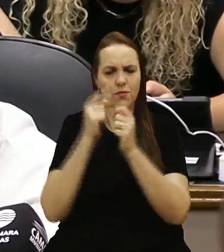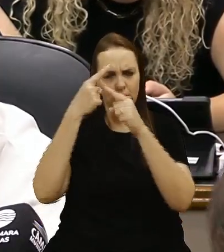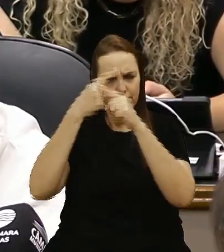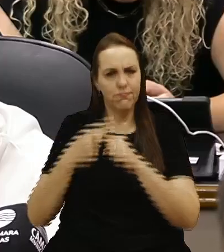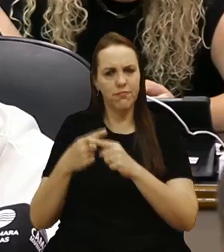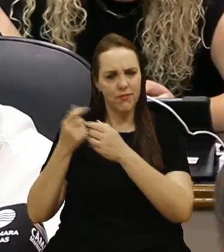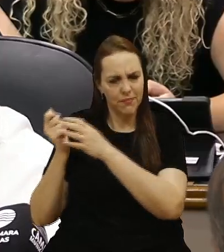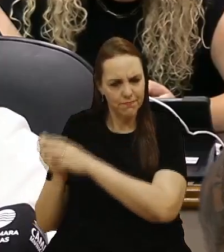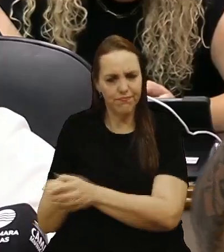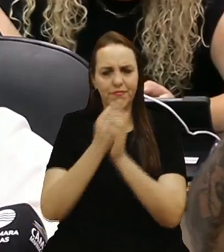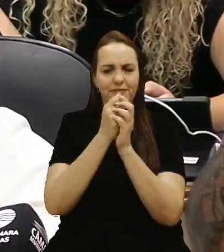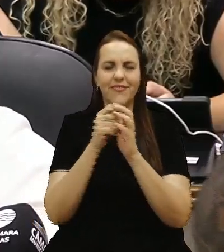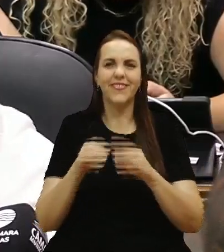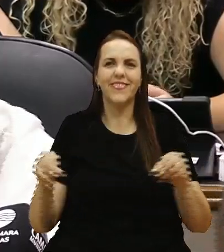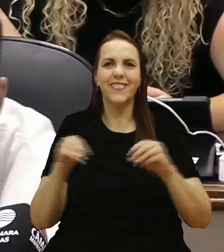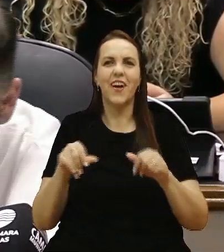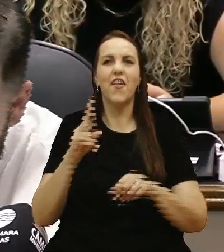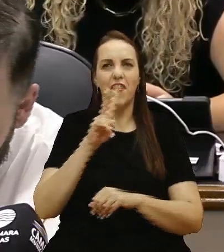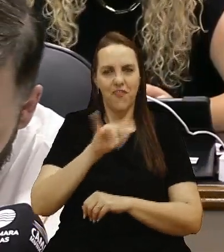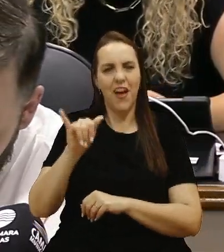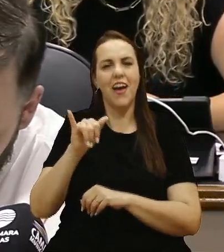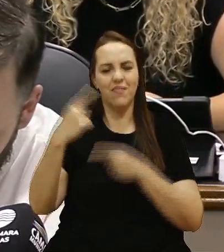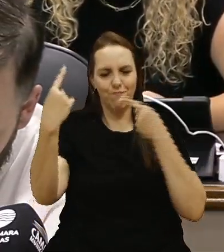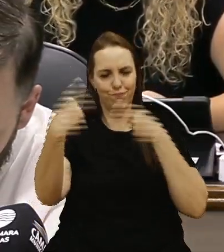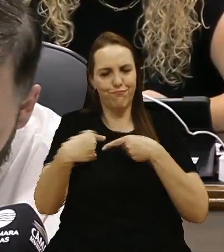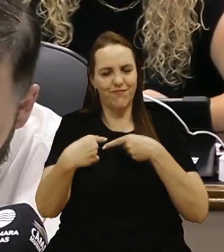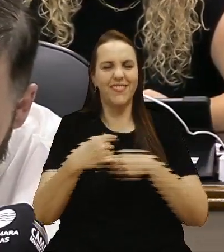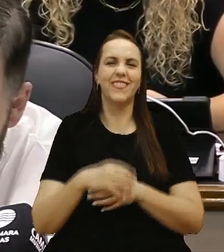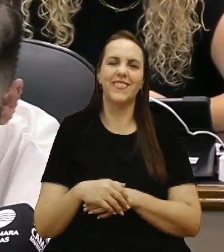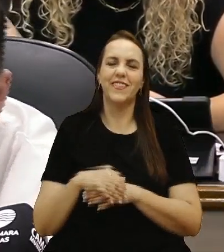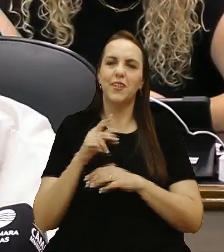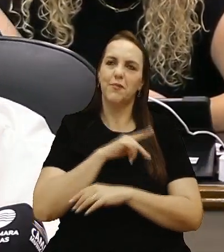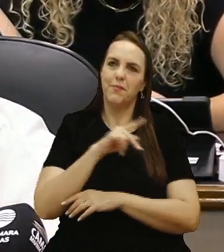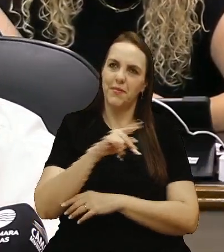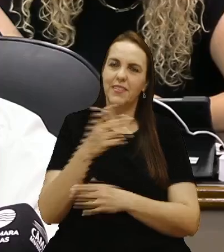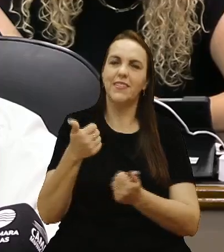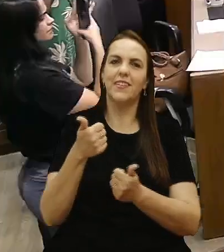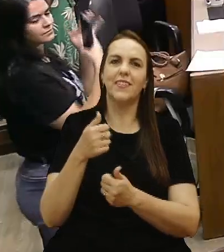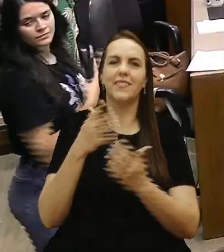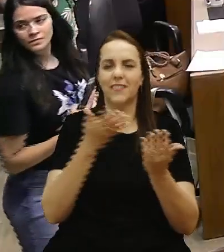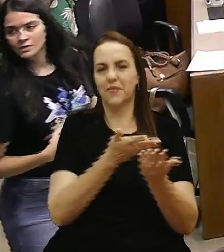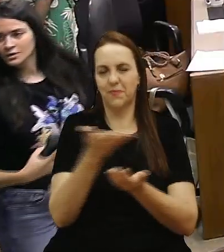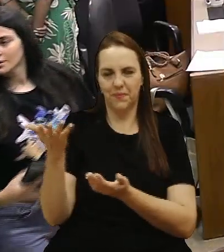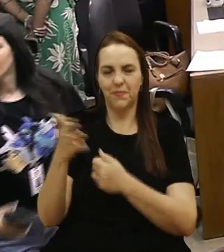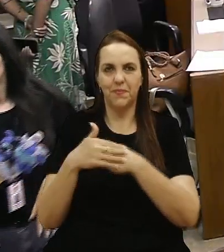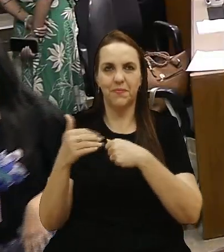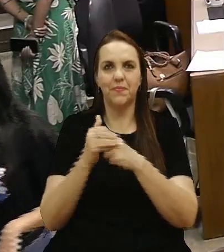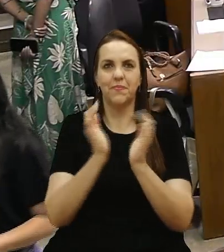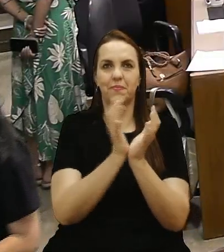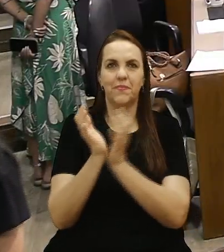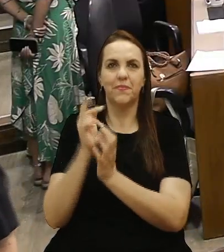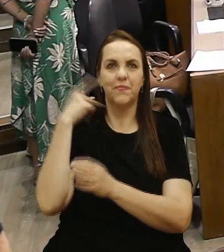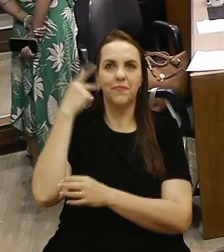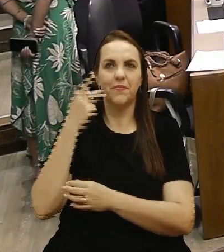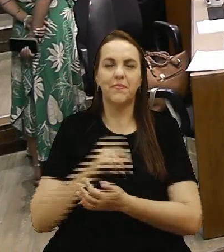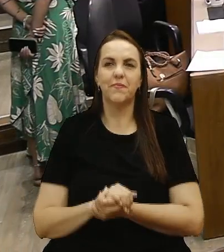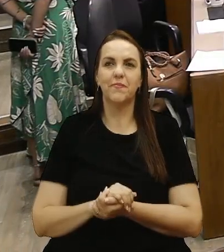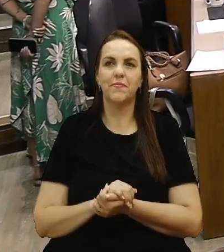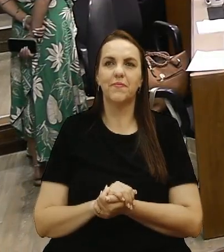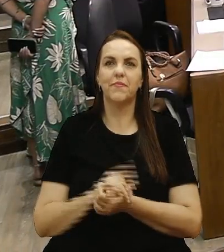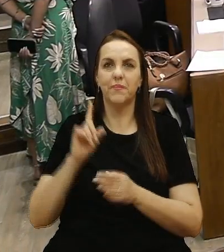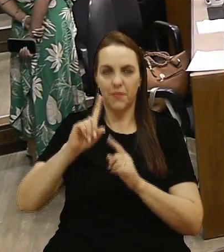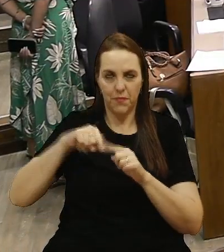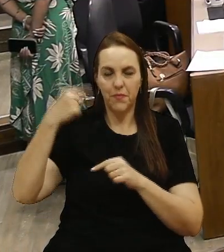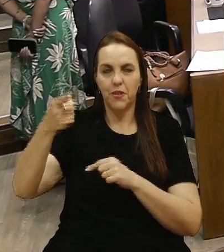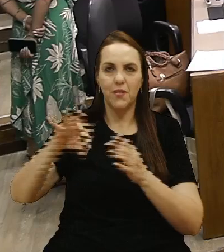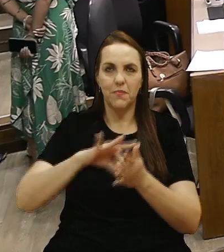Vai ocorrer esse confronto, viu? Era isso, senhor presidente e nobres colegas vereadores. Obrigado. Próximo inscrito, vereador